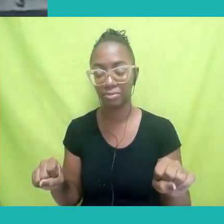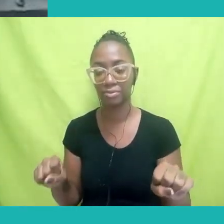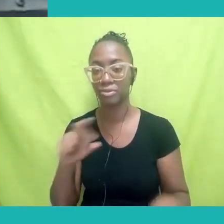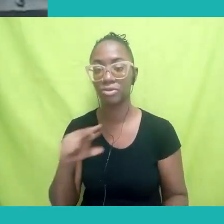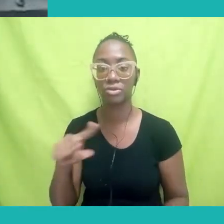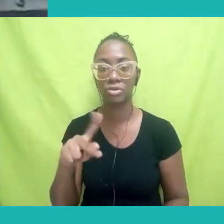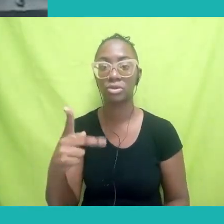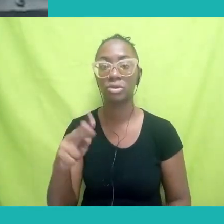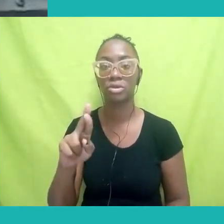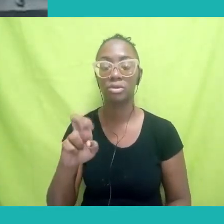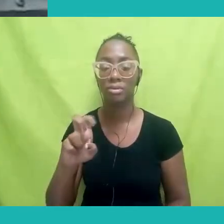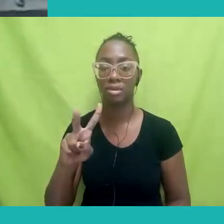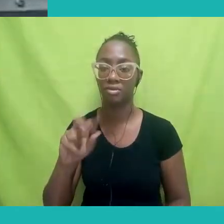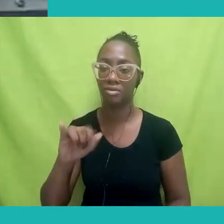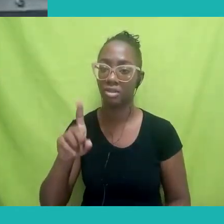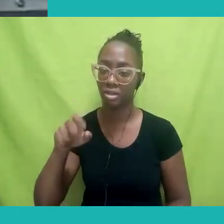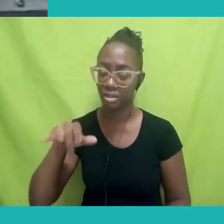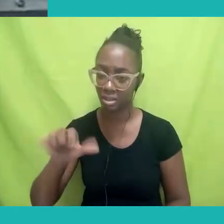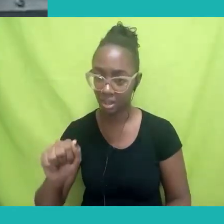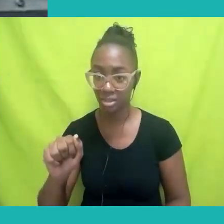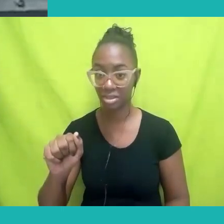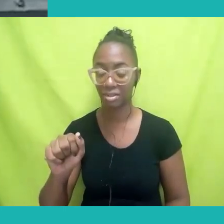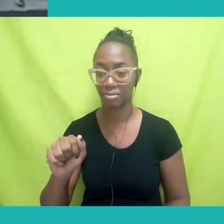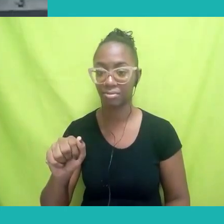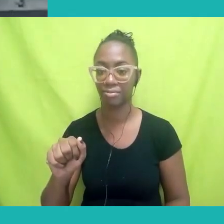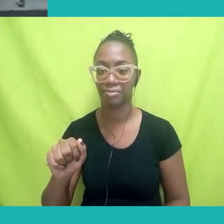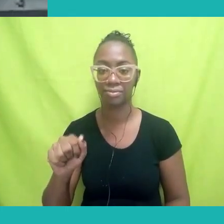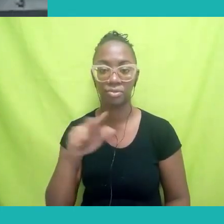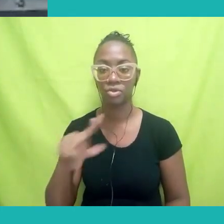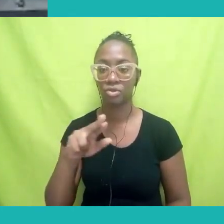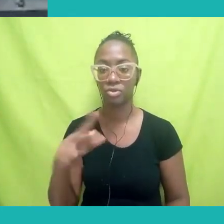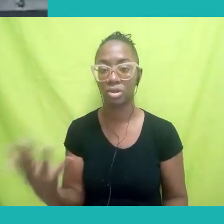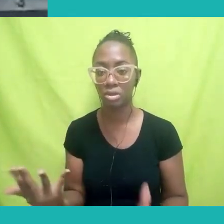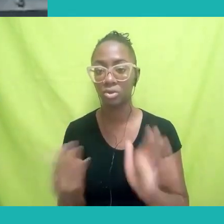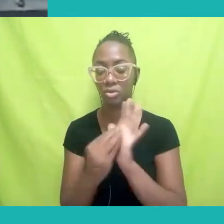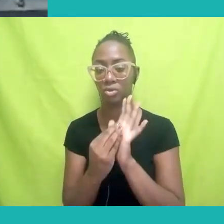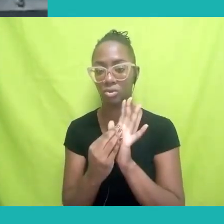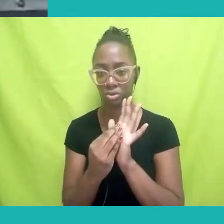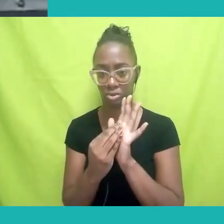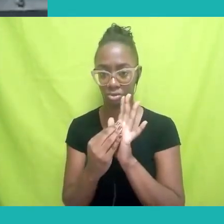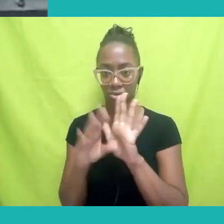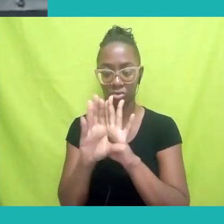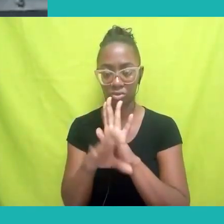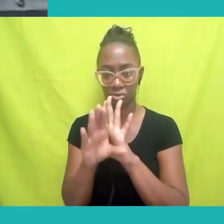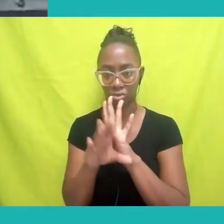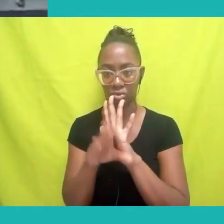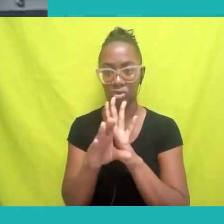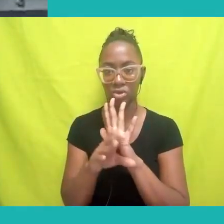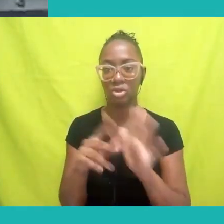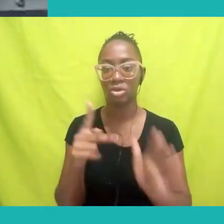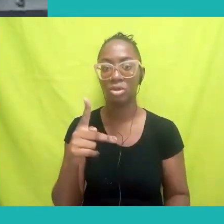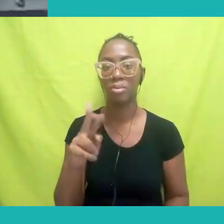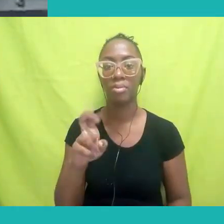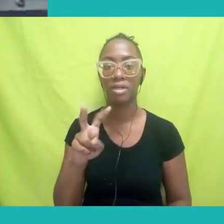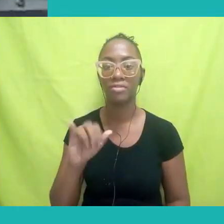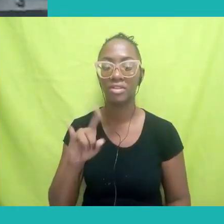em sentido estrito, em que pese ele não estar incluído no conceito estrito de previdência